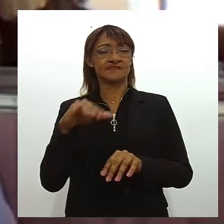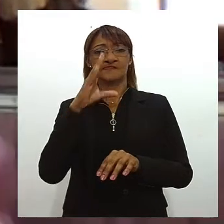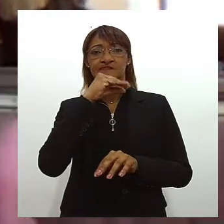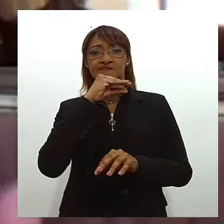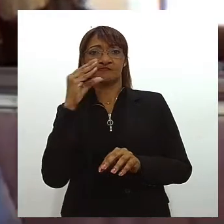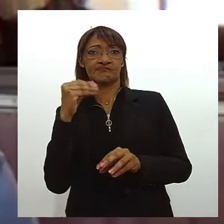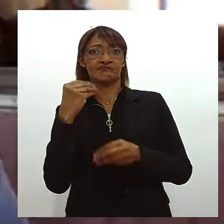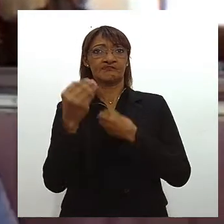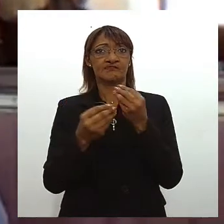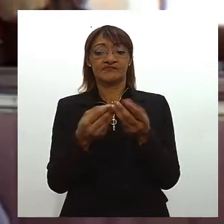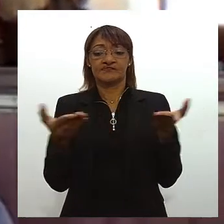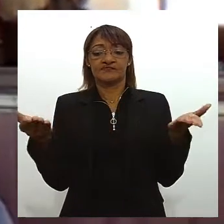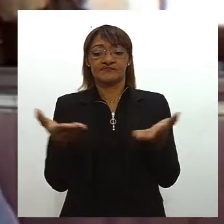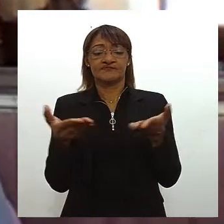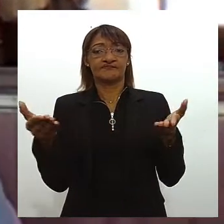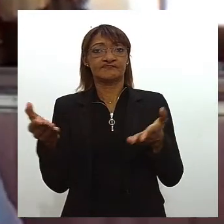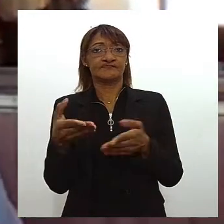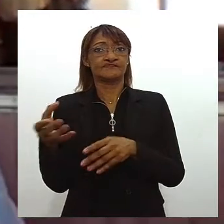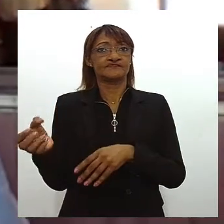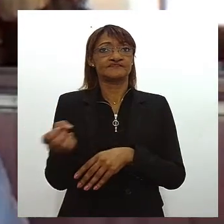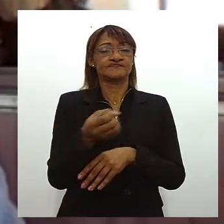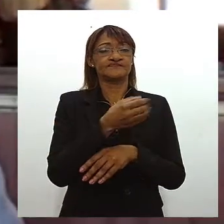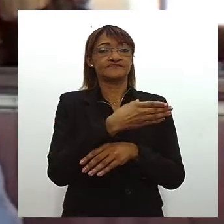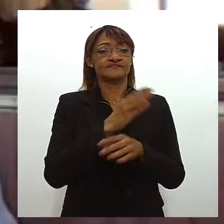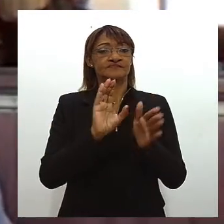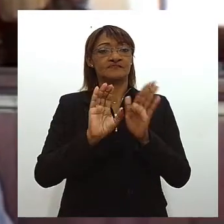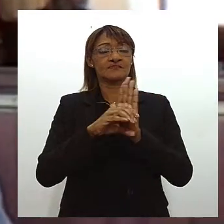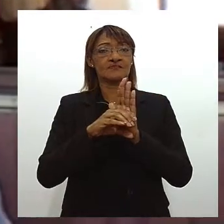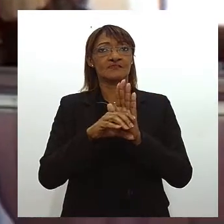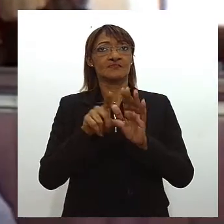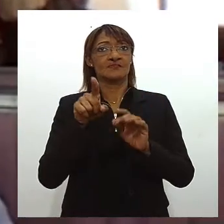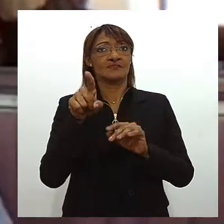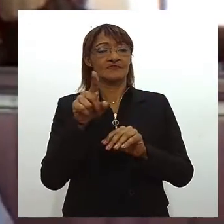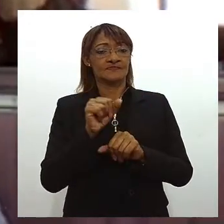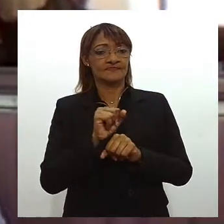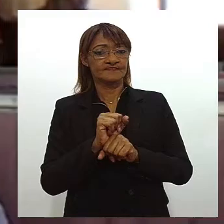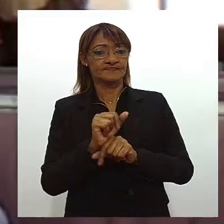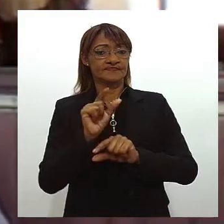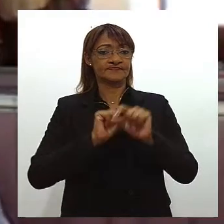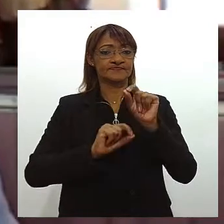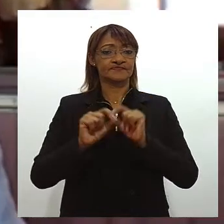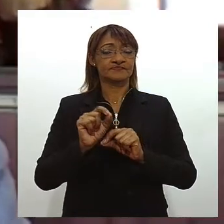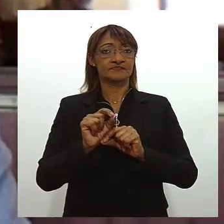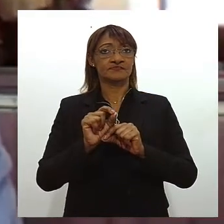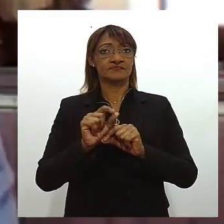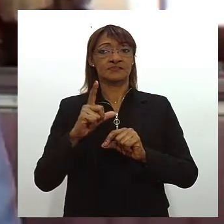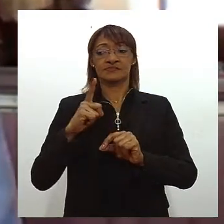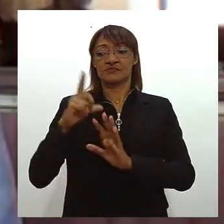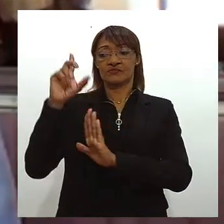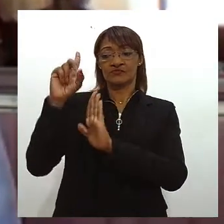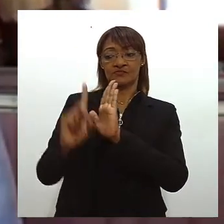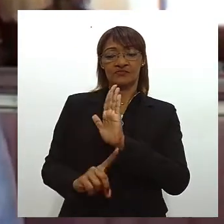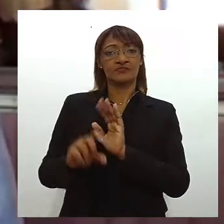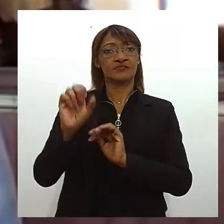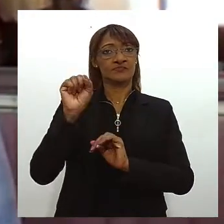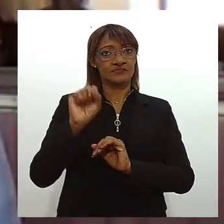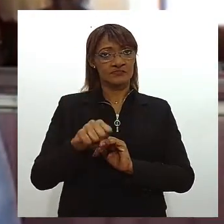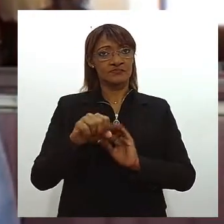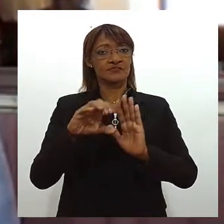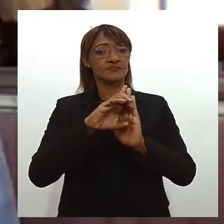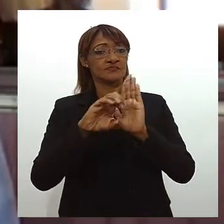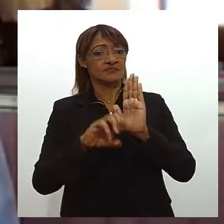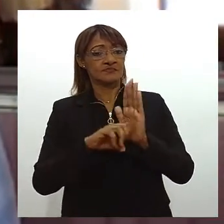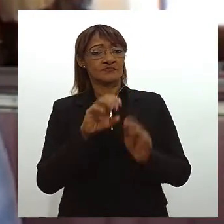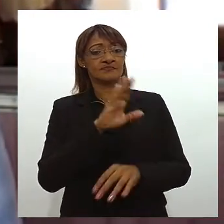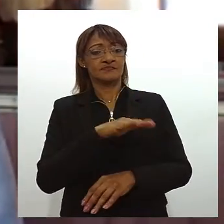um novo conceito para essas pessoas em formação, considerando-as como sujeitos de direitos. E o Estatuto da Criança e do Adolescente,